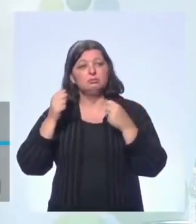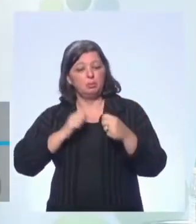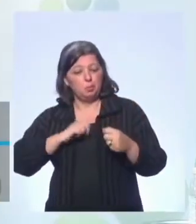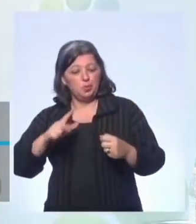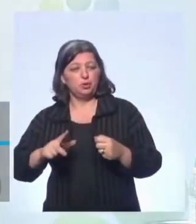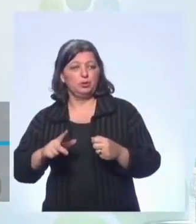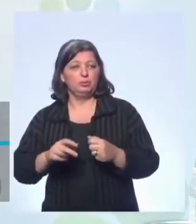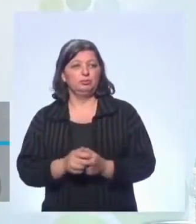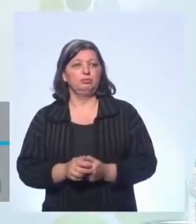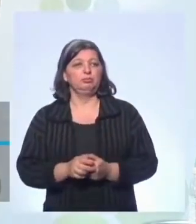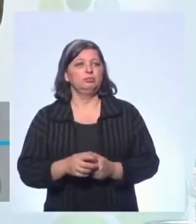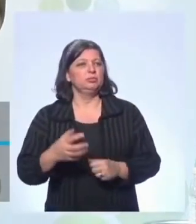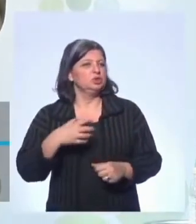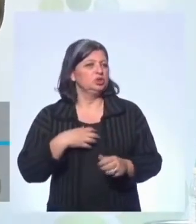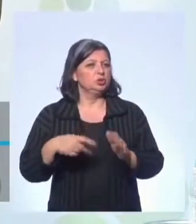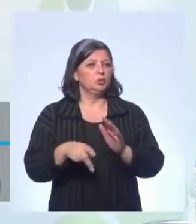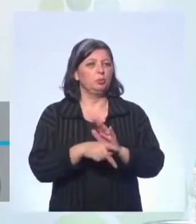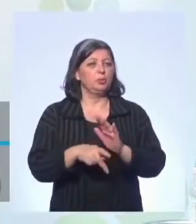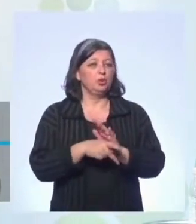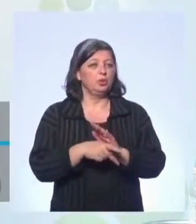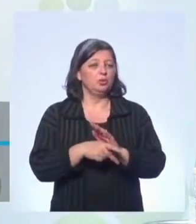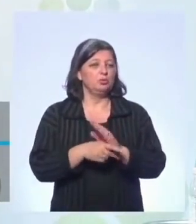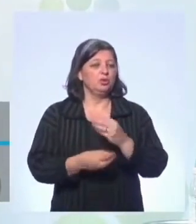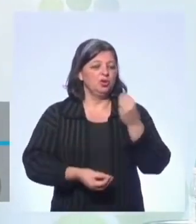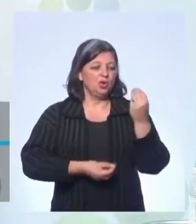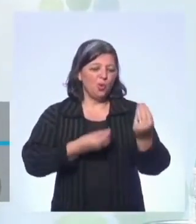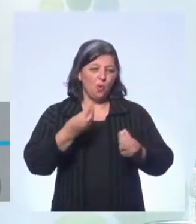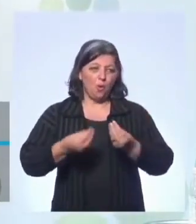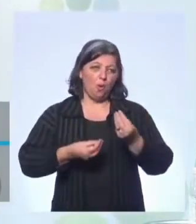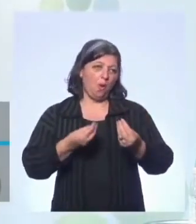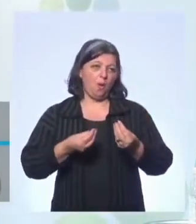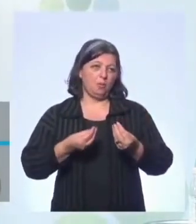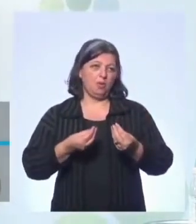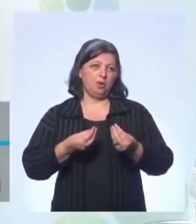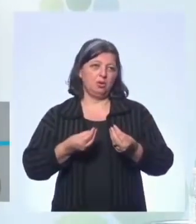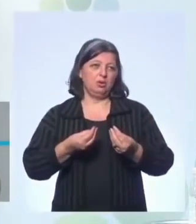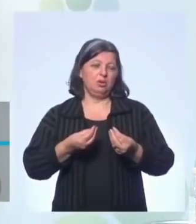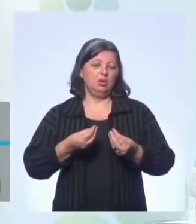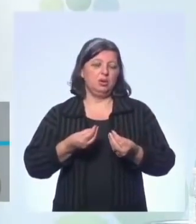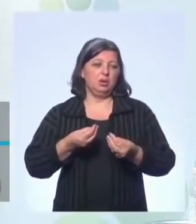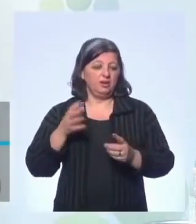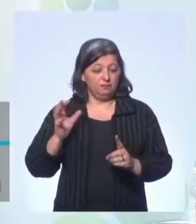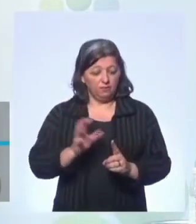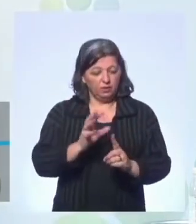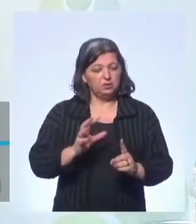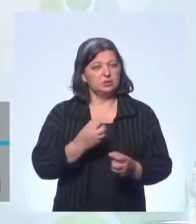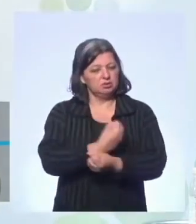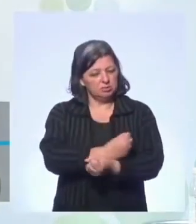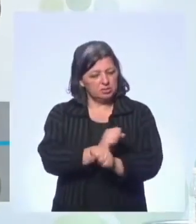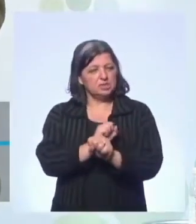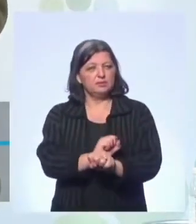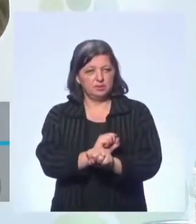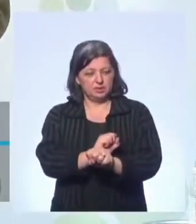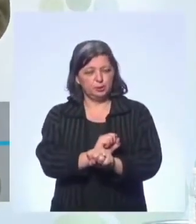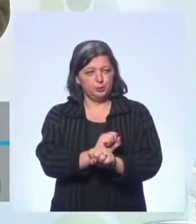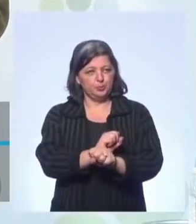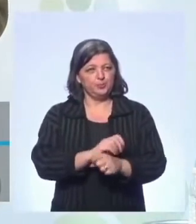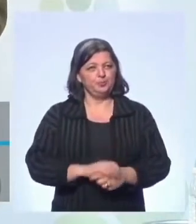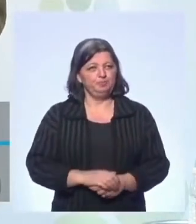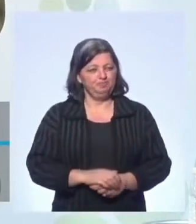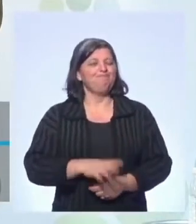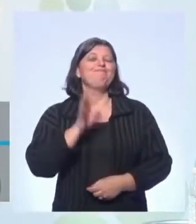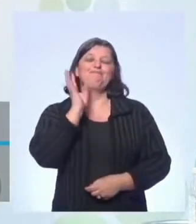na forma como os portugueses trataram os indígenas, escravizando-os. Bem legal